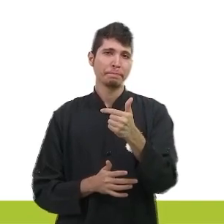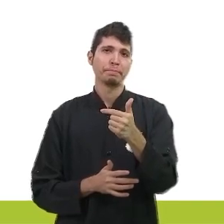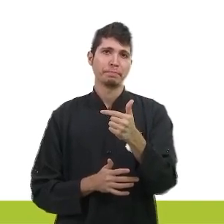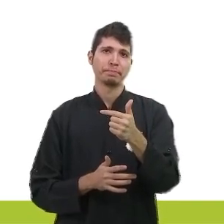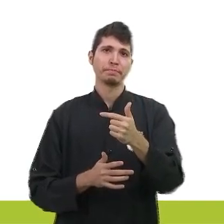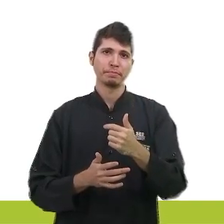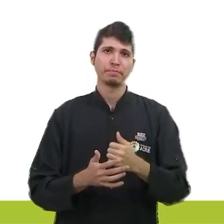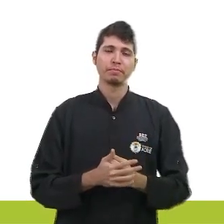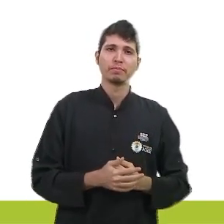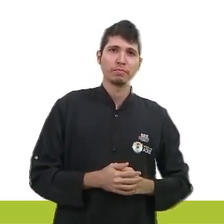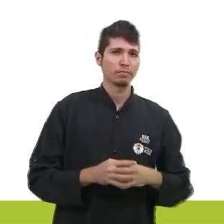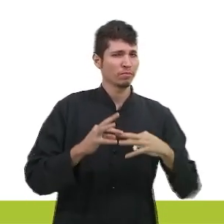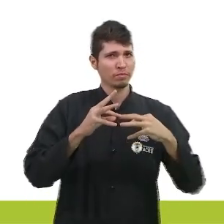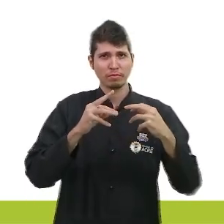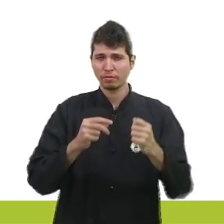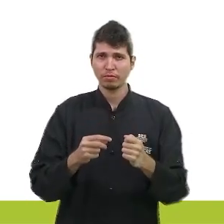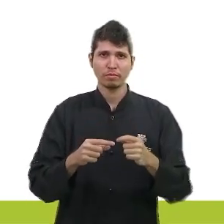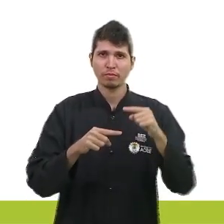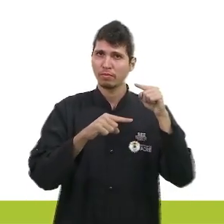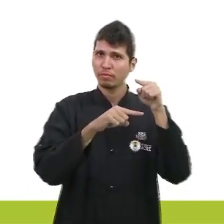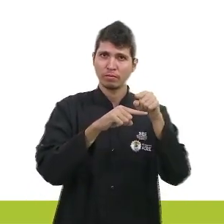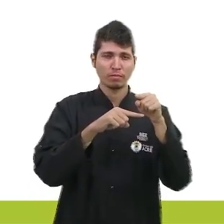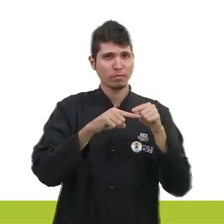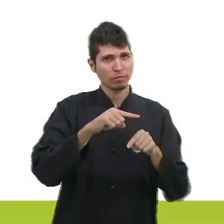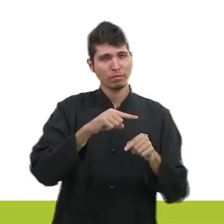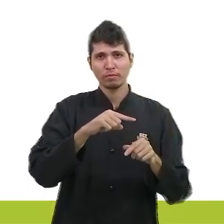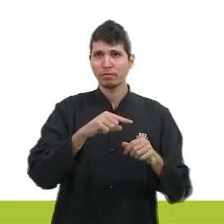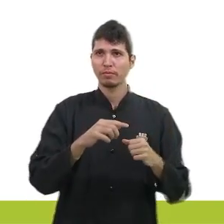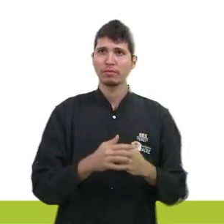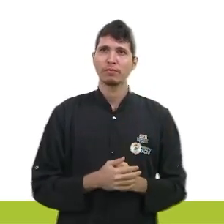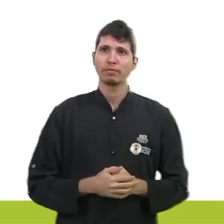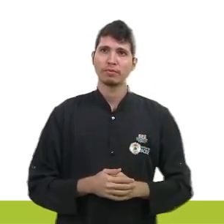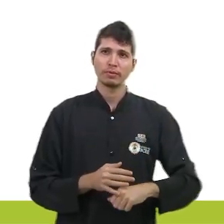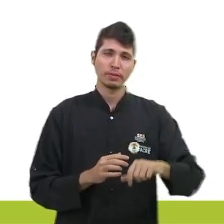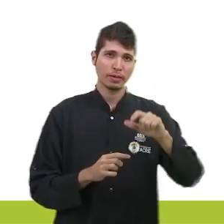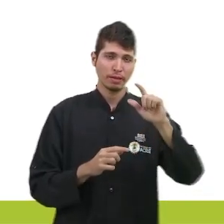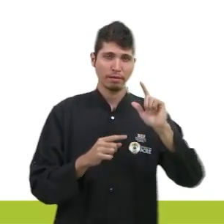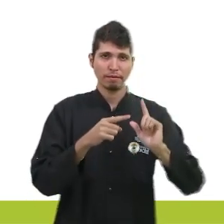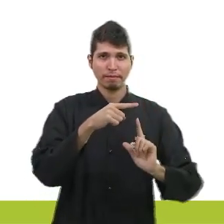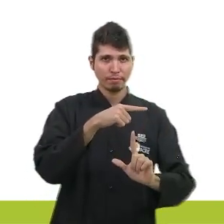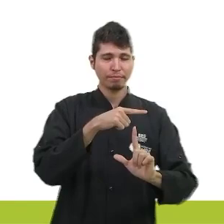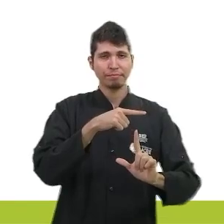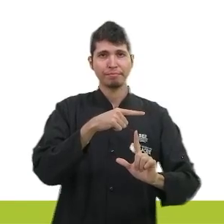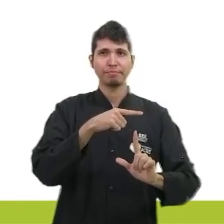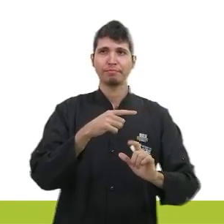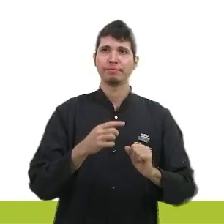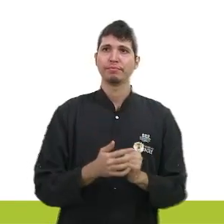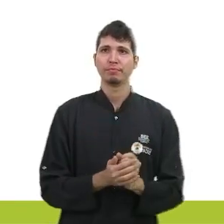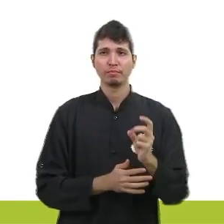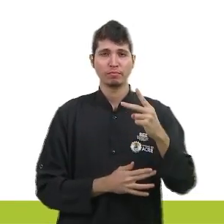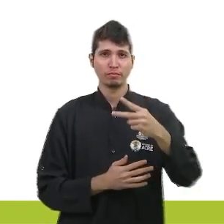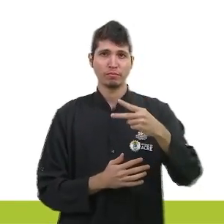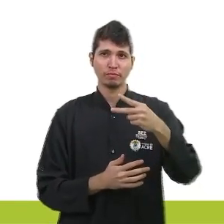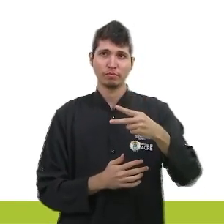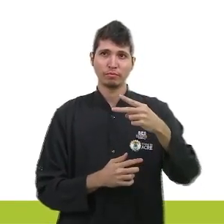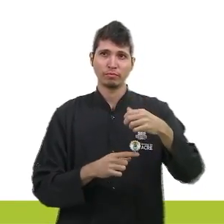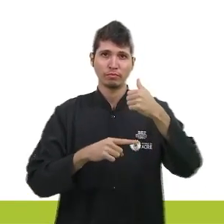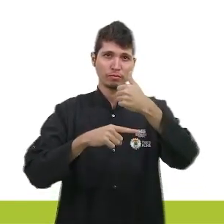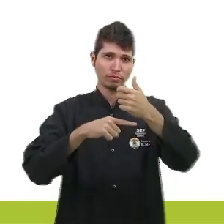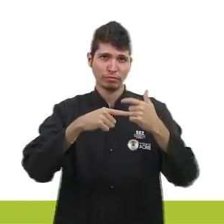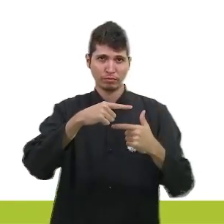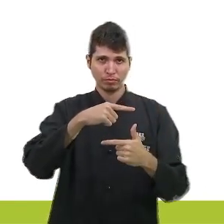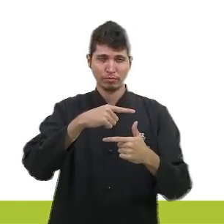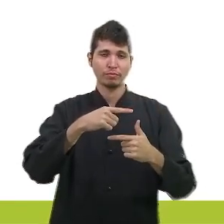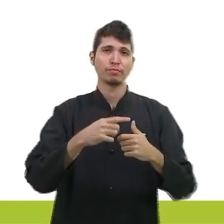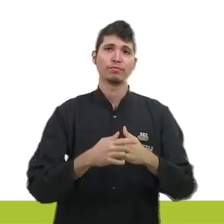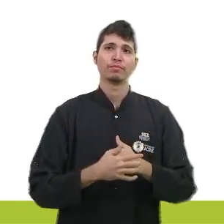2. Tudo isso dividido para L, que é a hipotenusa do triângulo retângulo. Então, isso vai ser igual a meio, fazendo as